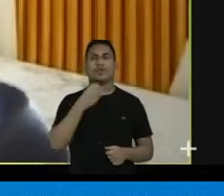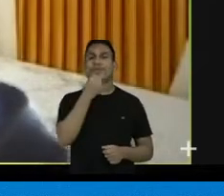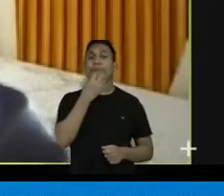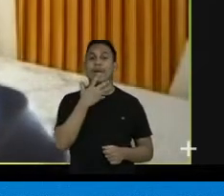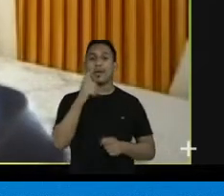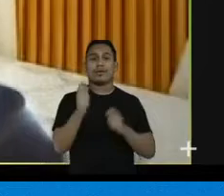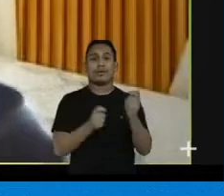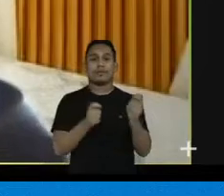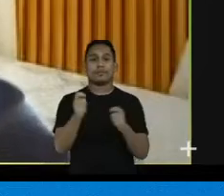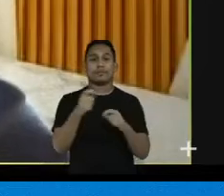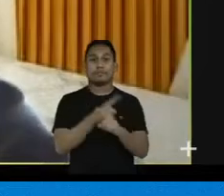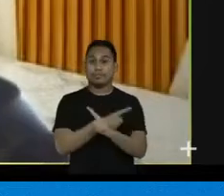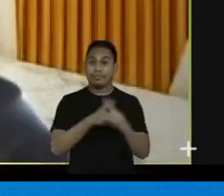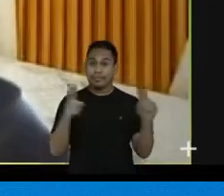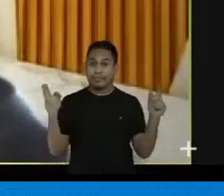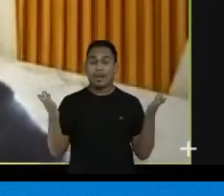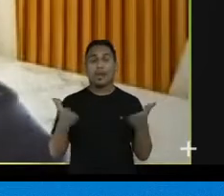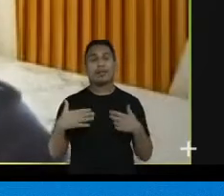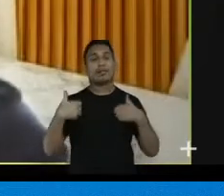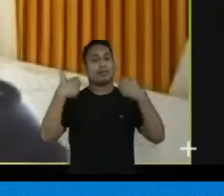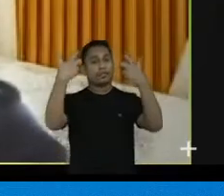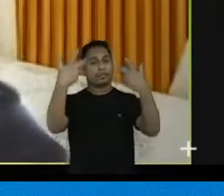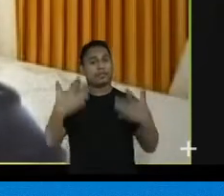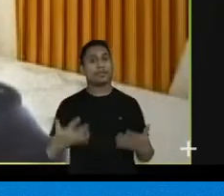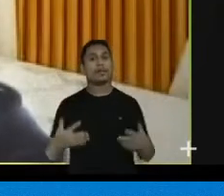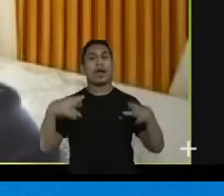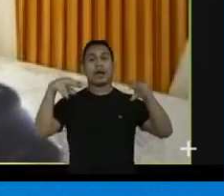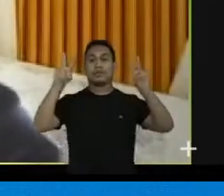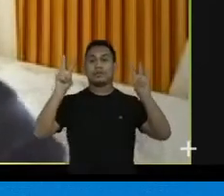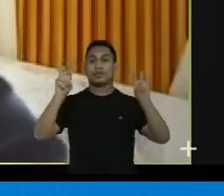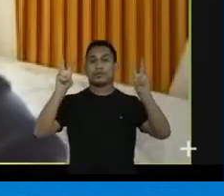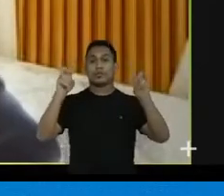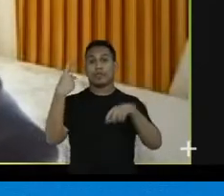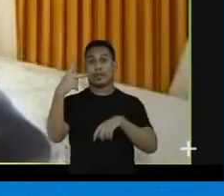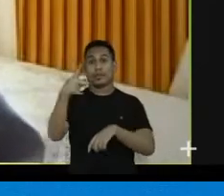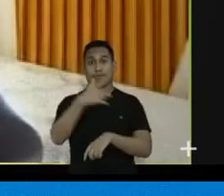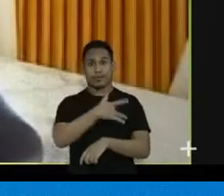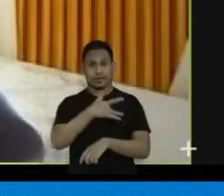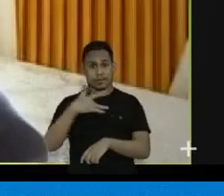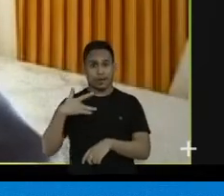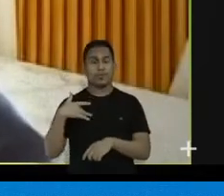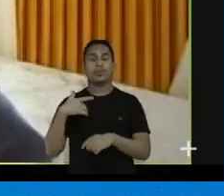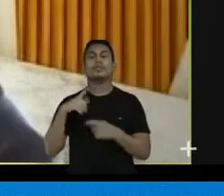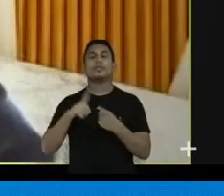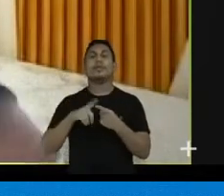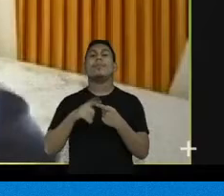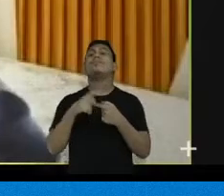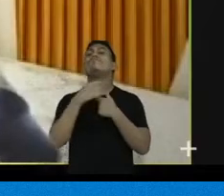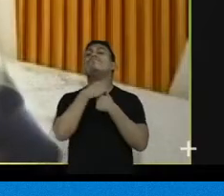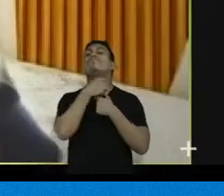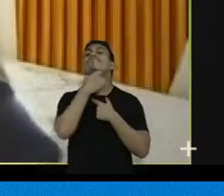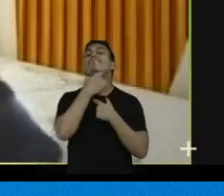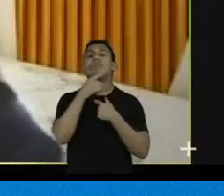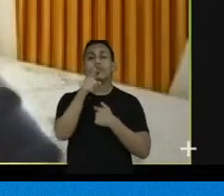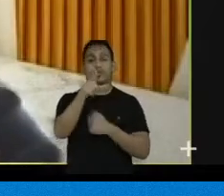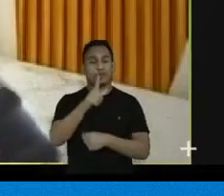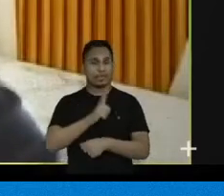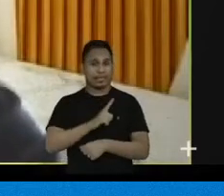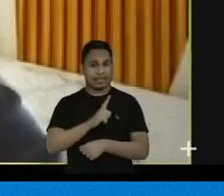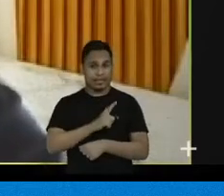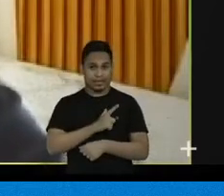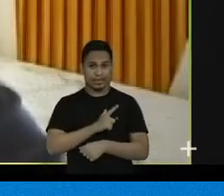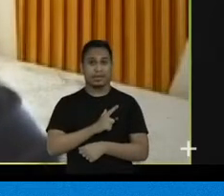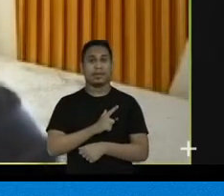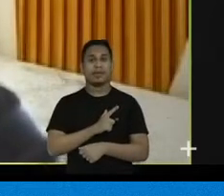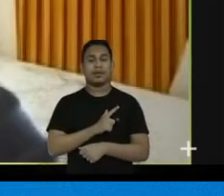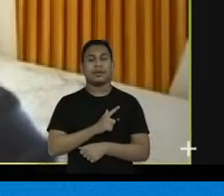falar muito sobre cuidar da saúde da tireoide para que você tenha também, através disso, uma